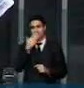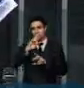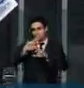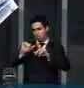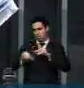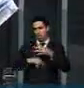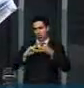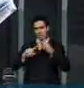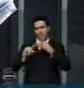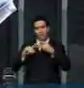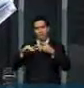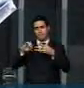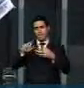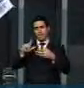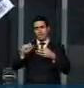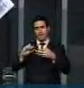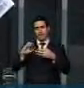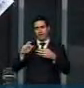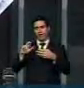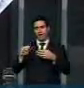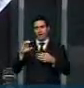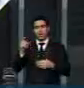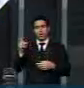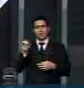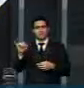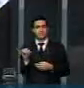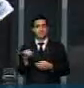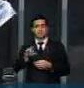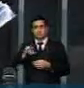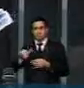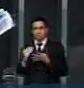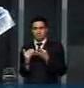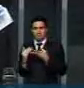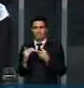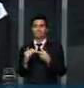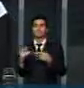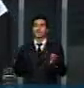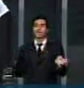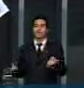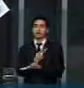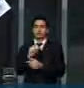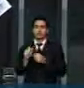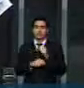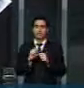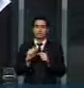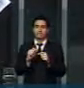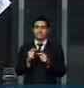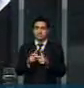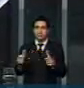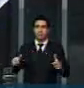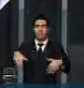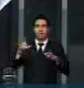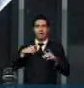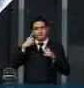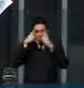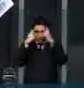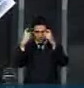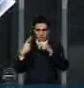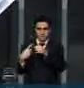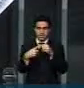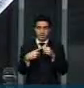o crack e o oxi, têm contribuído consideravelmente para a violência urbana e para